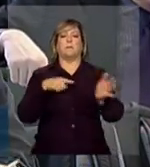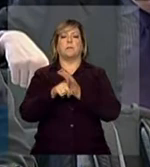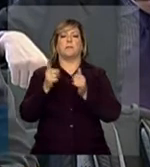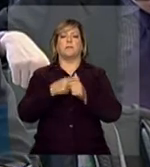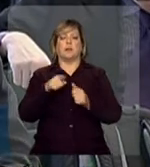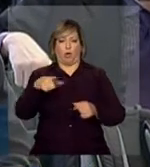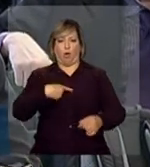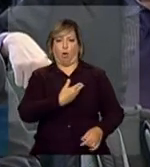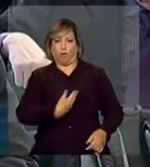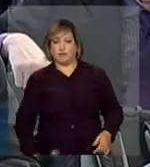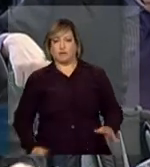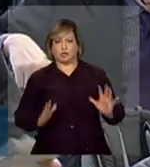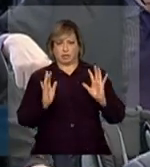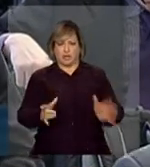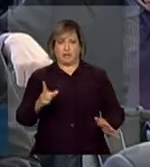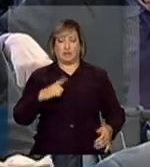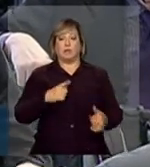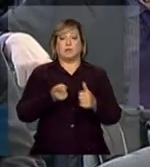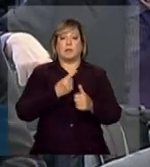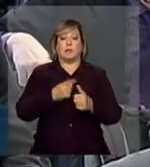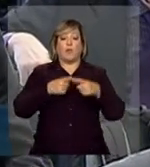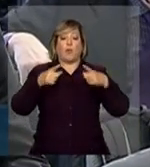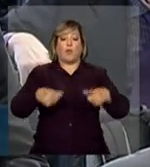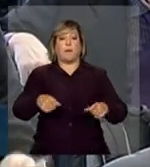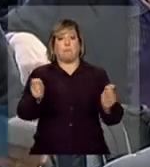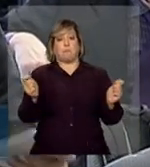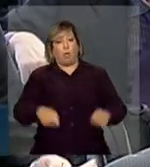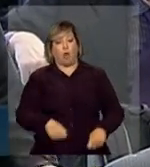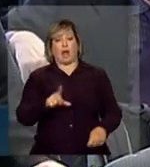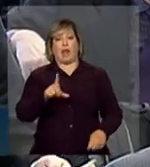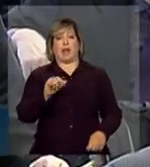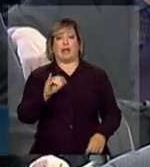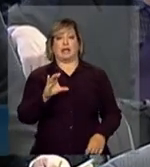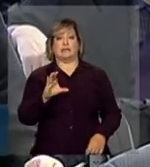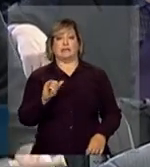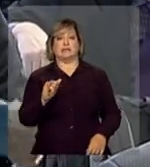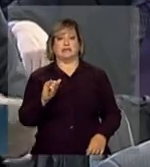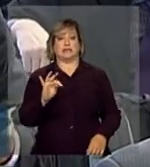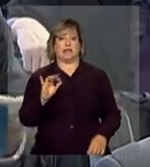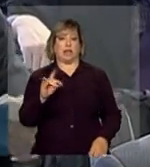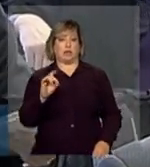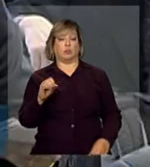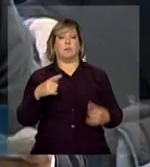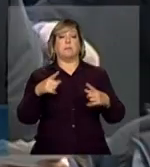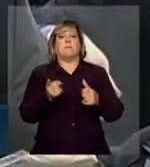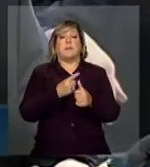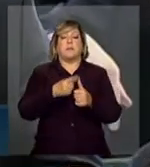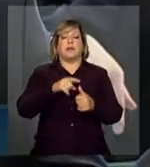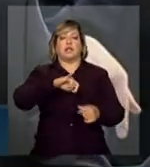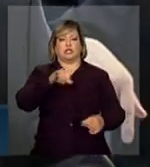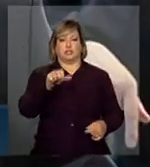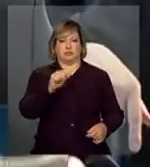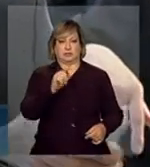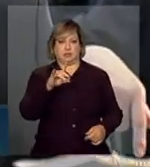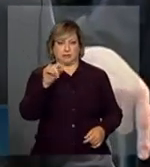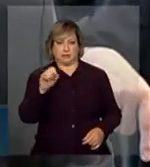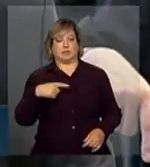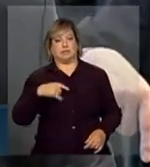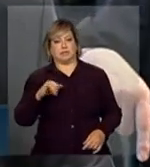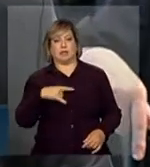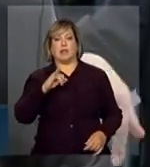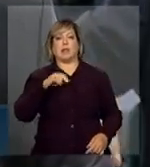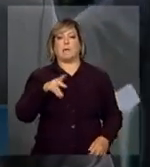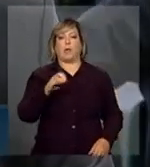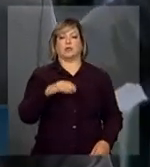governo já tem os primeiros locais que poderão ser licitados, as primeiras jazidas, se são aquelas impostas do CPRM ou se